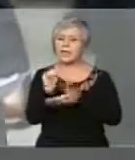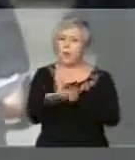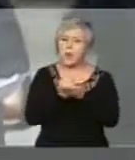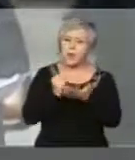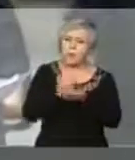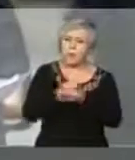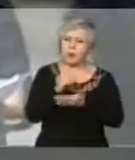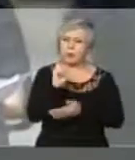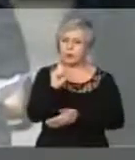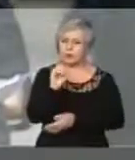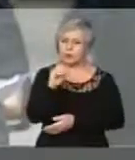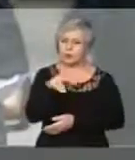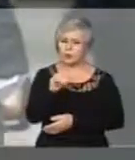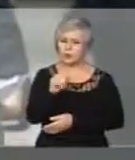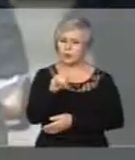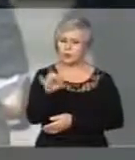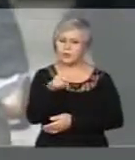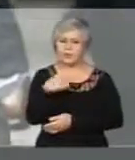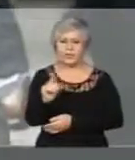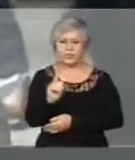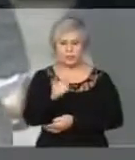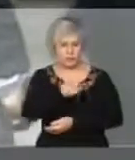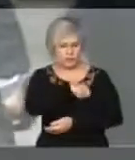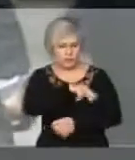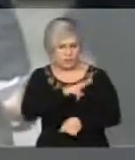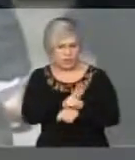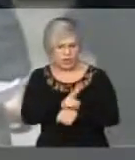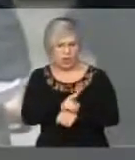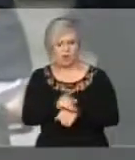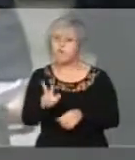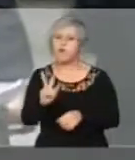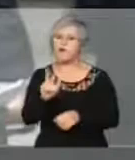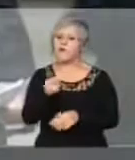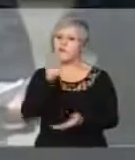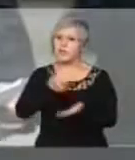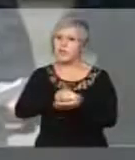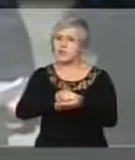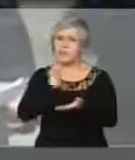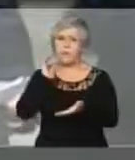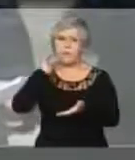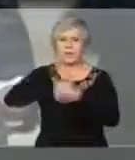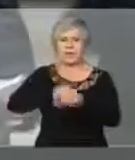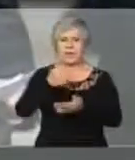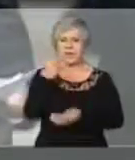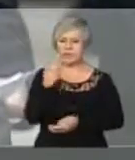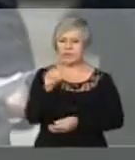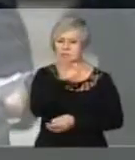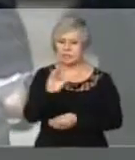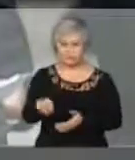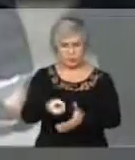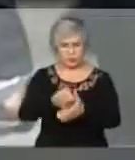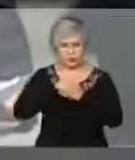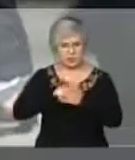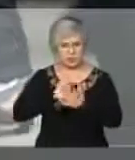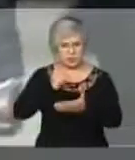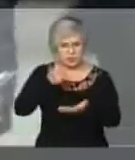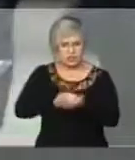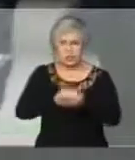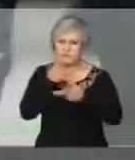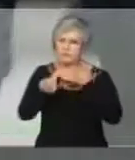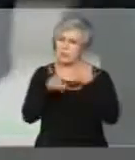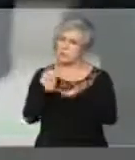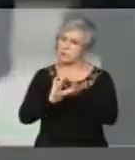poder pagar com créditos fictícios, vão ser obrigados a pagar apenas 30% da dívida alegada